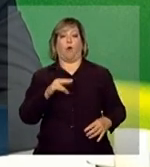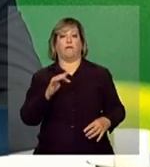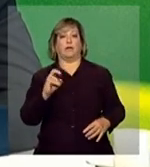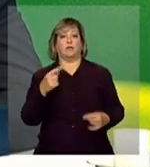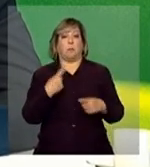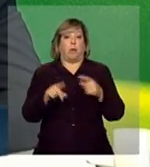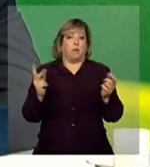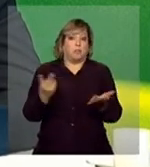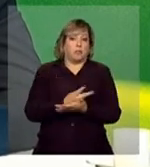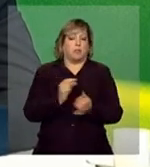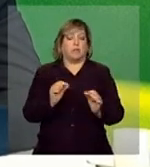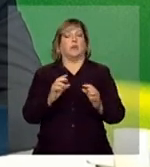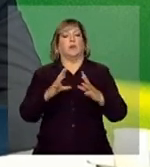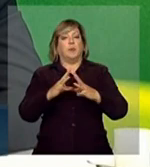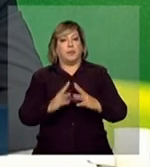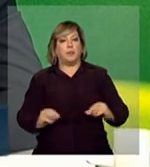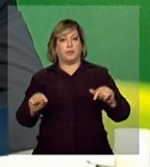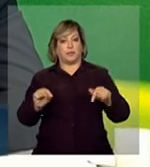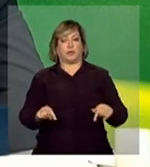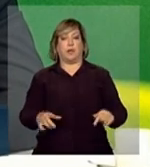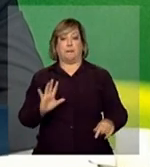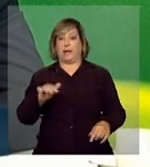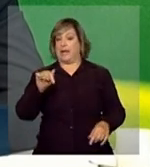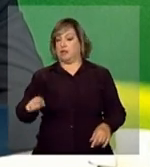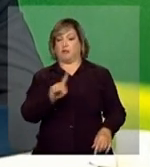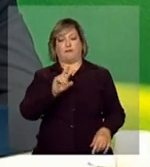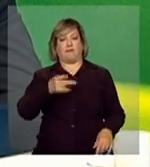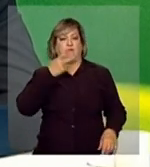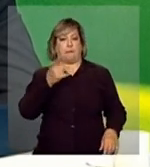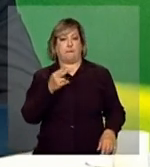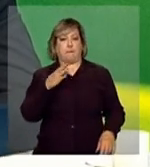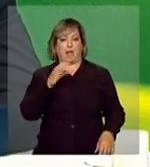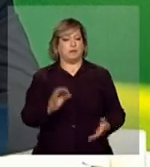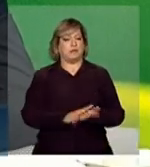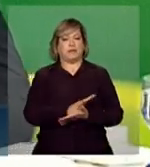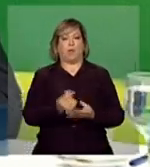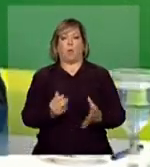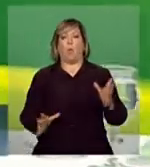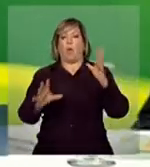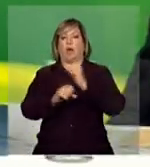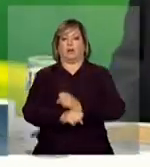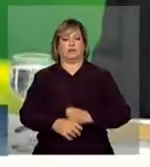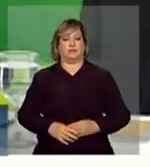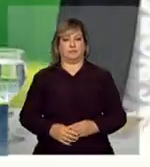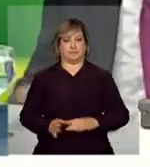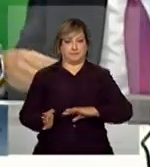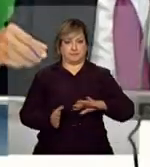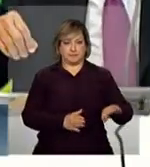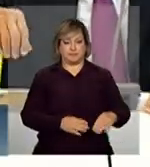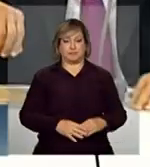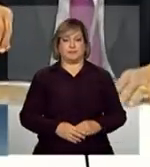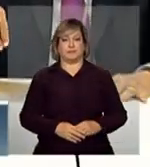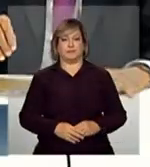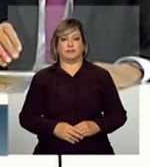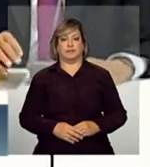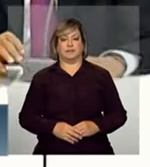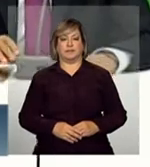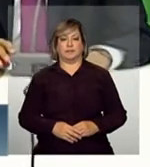agentes. Mas ela não vai regular preço e nem quantidade. Próxima pergunta.